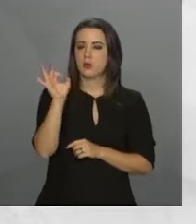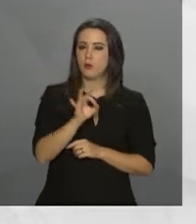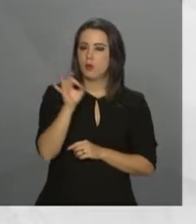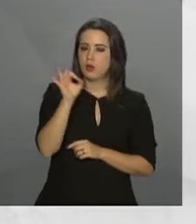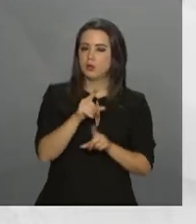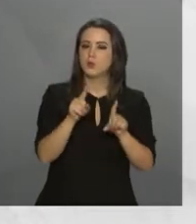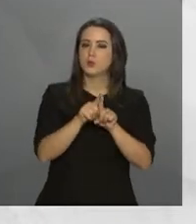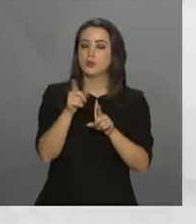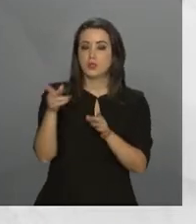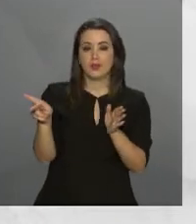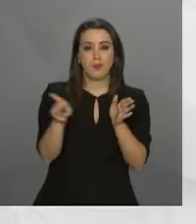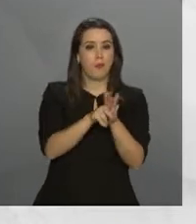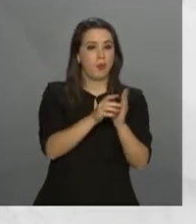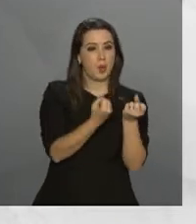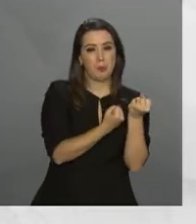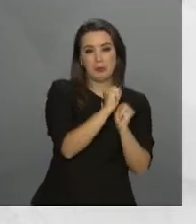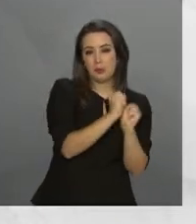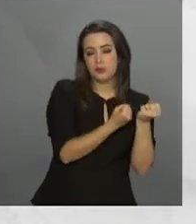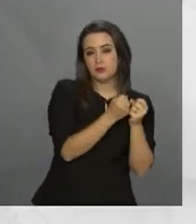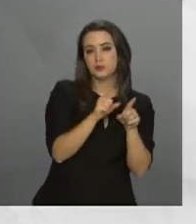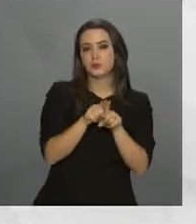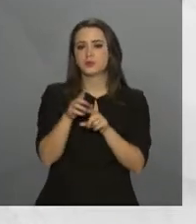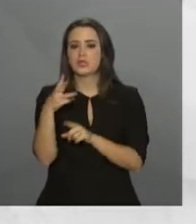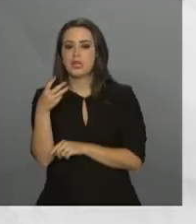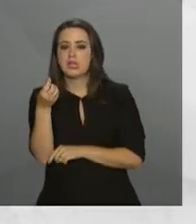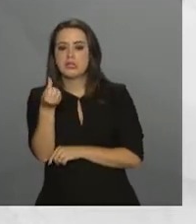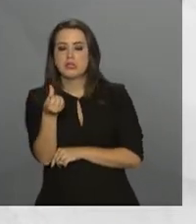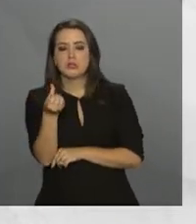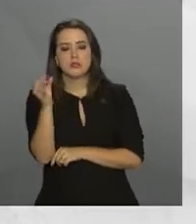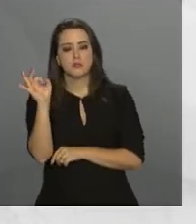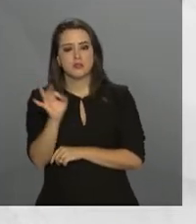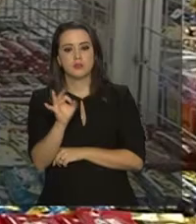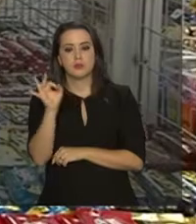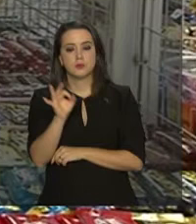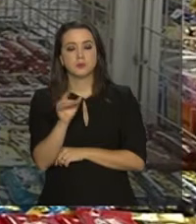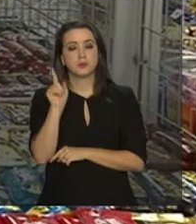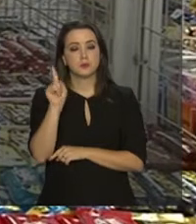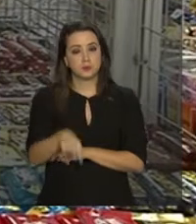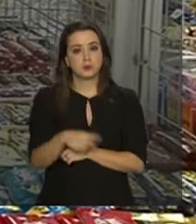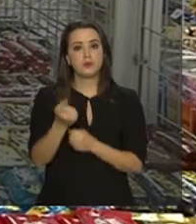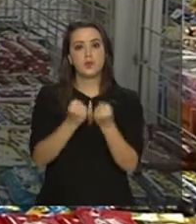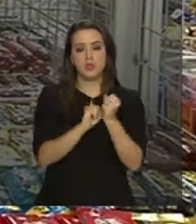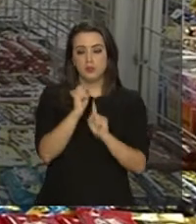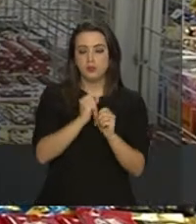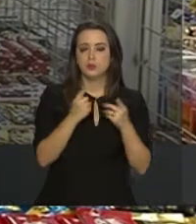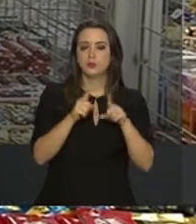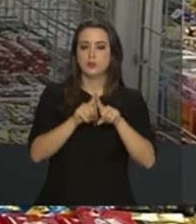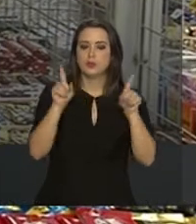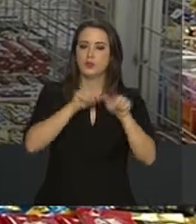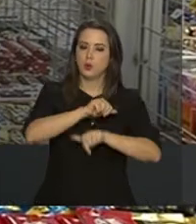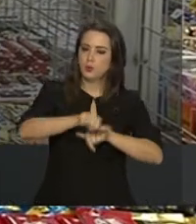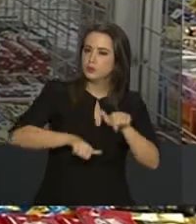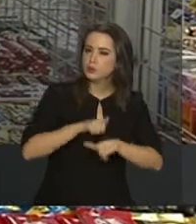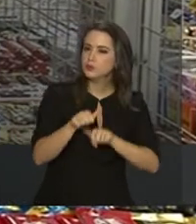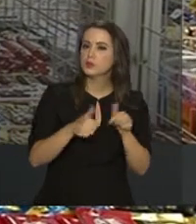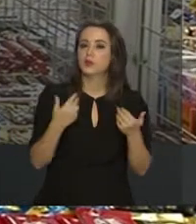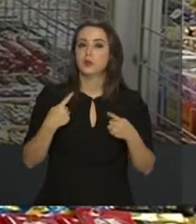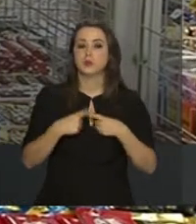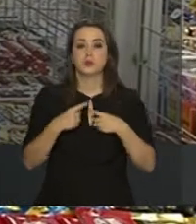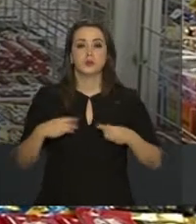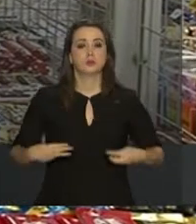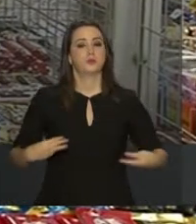por cento é o açúcar presente nos alimentos industrializados mas isso está prestes a mudar porque o ministério da saúde